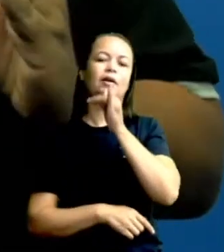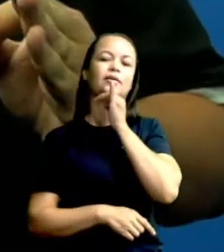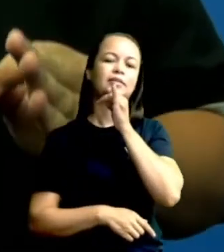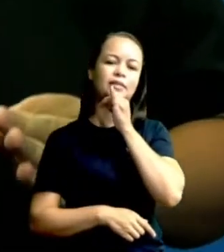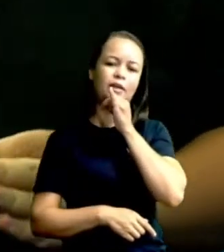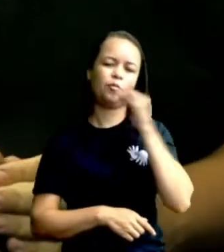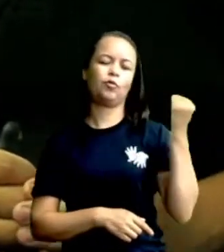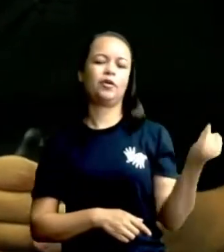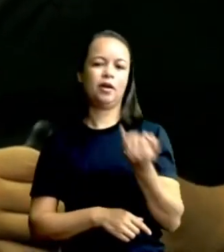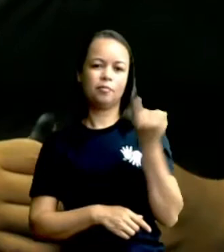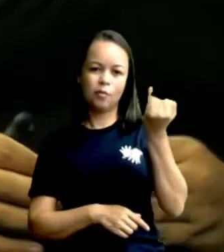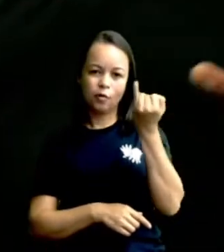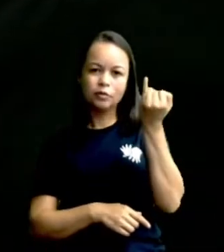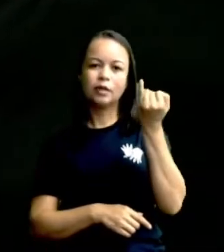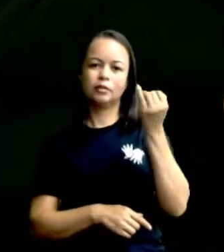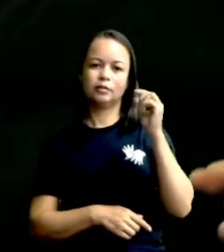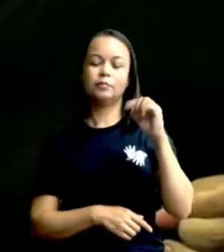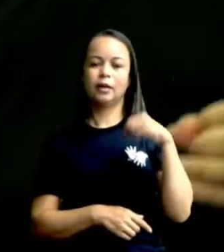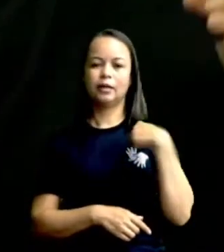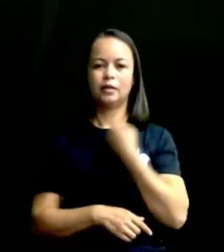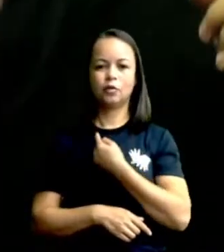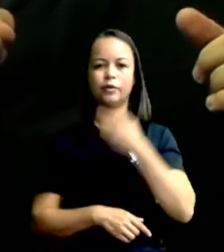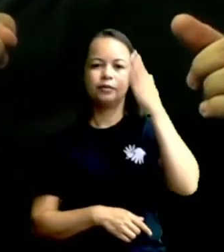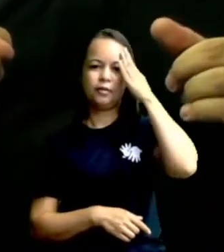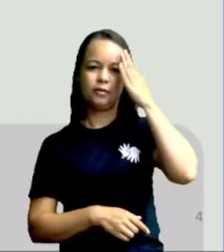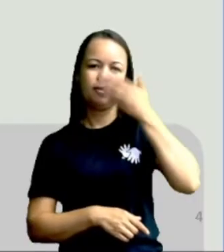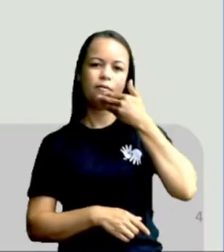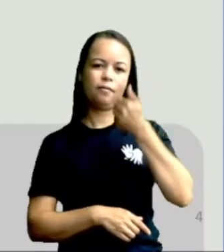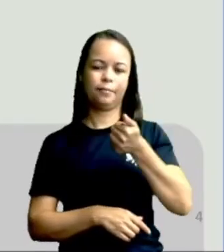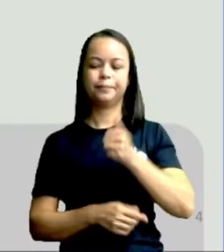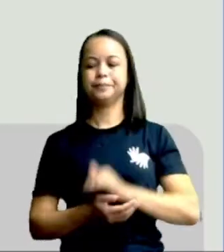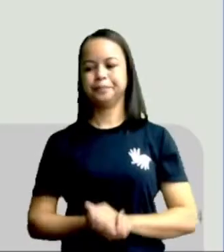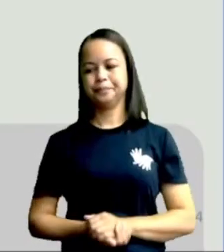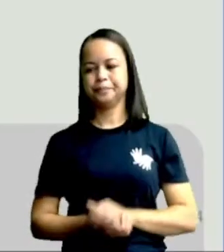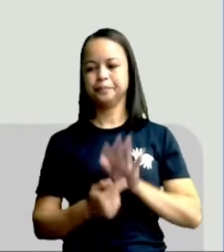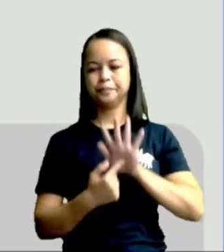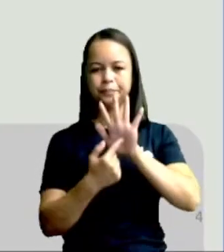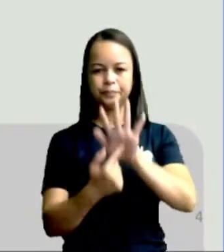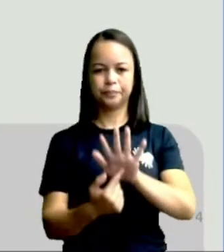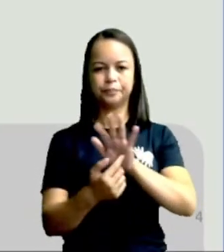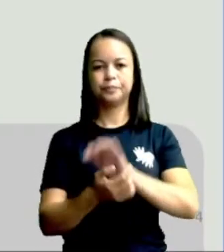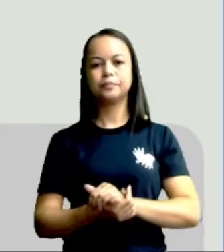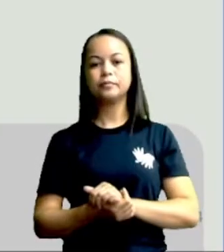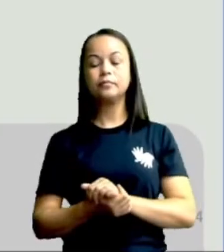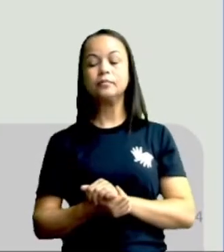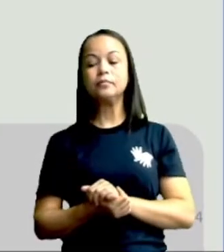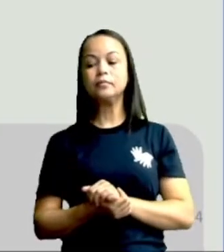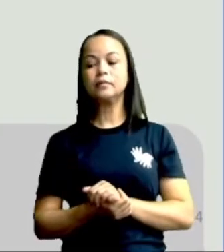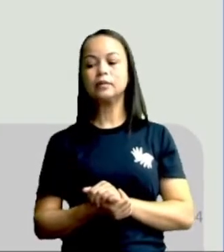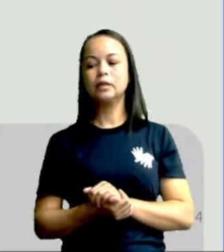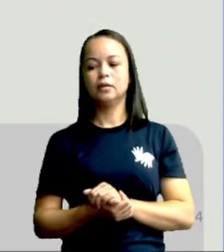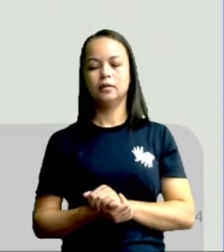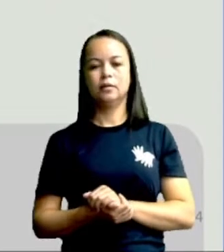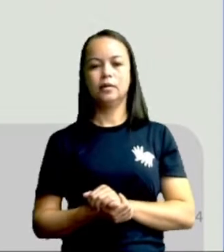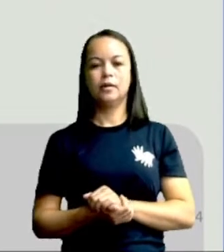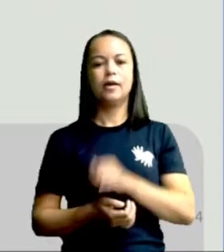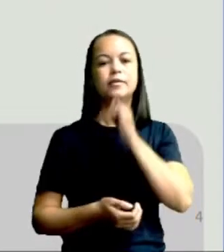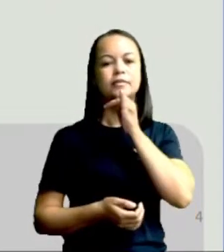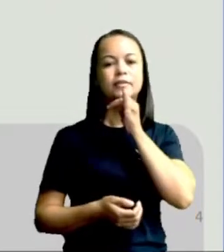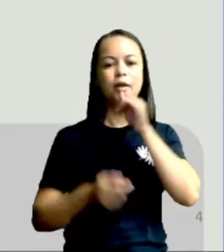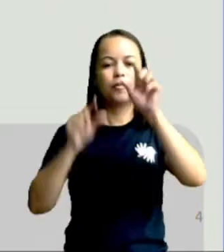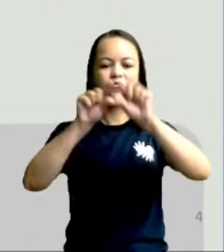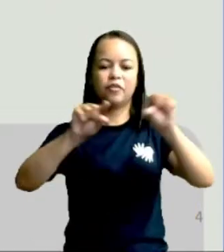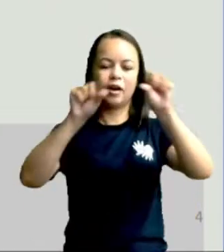Eles são tão importantes para a gente. Vamos lá? Coloca aqui na tela para vocês. Exemplos de frases com